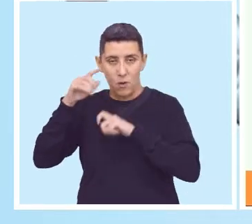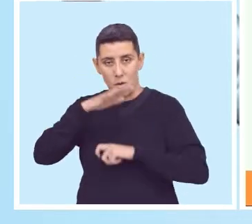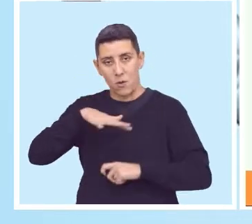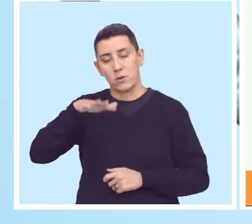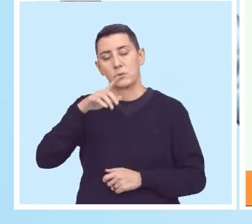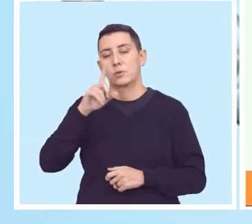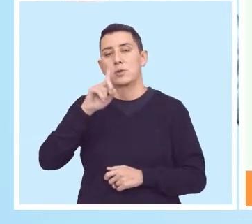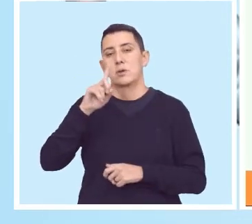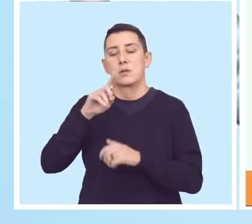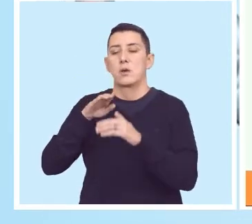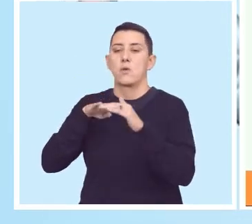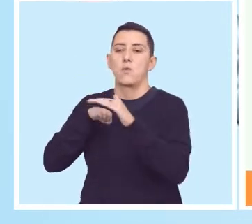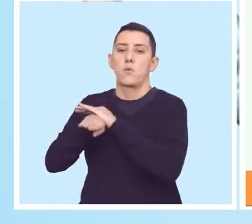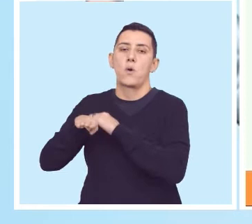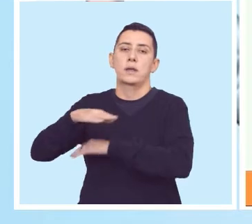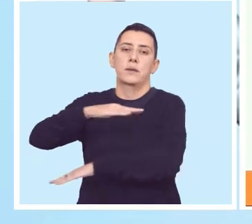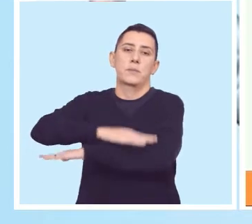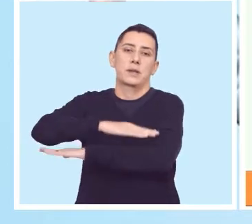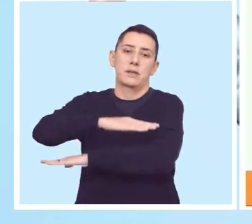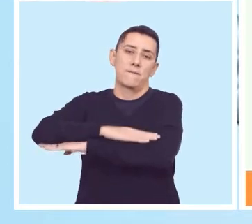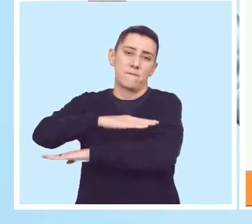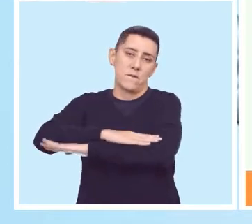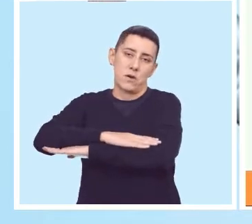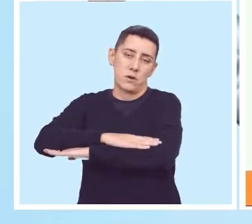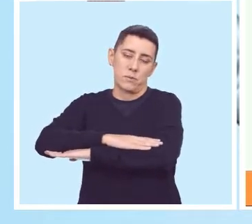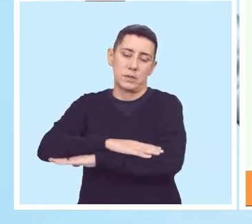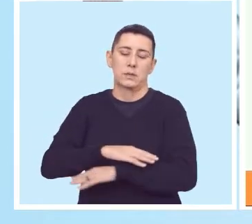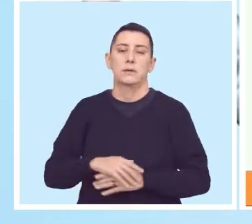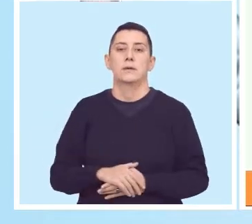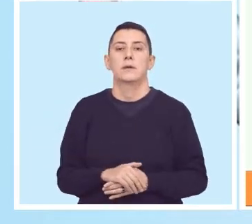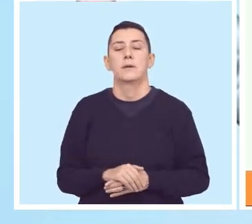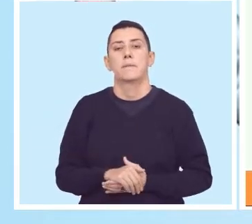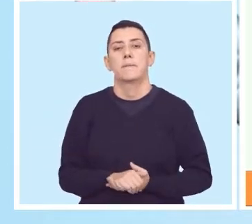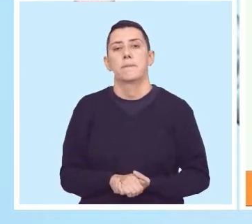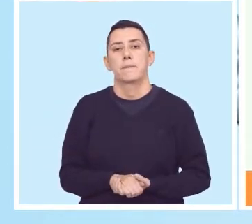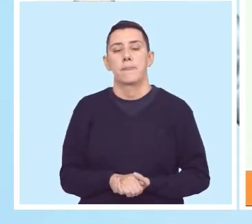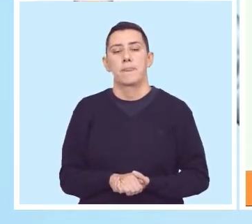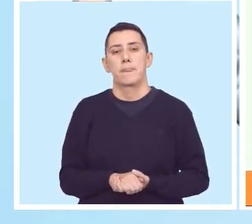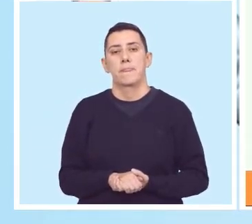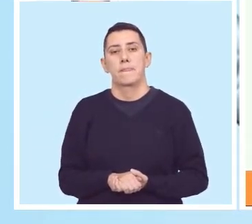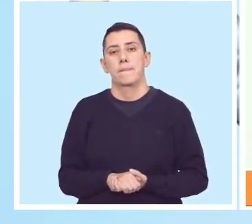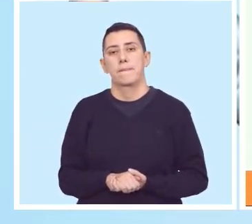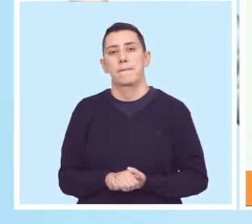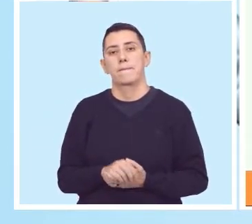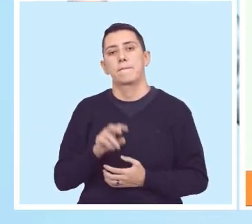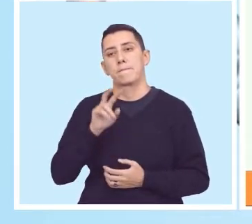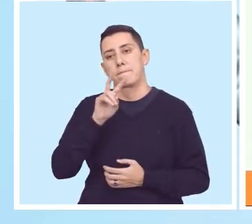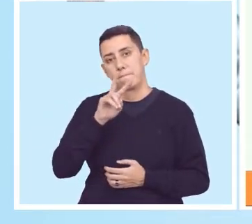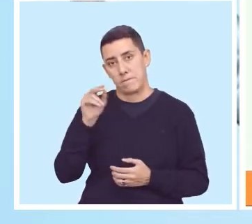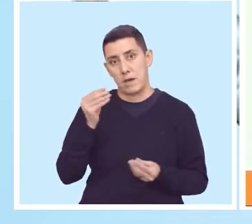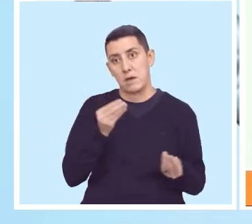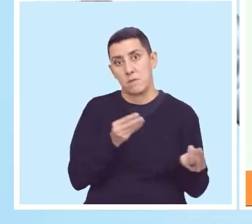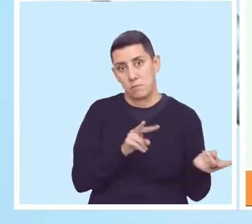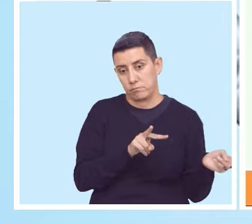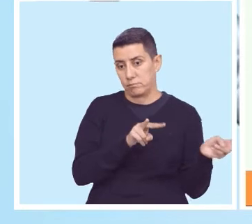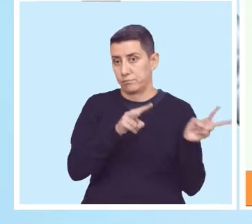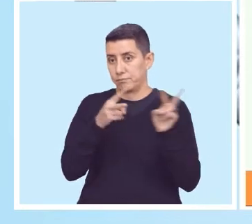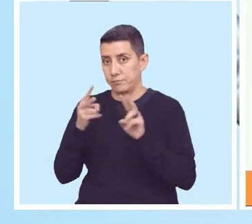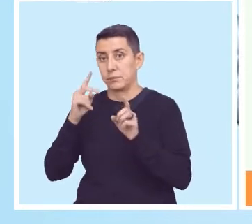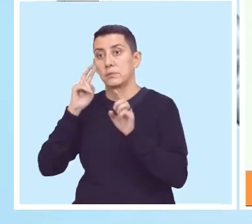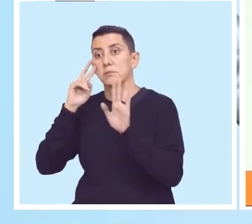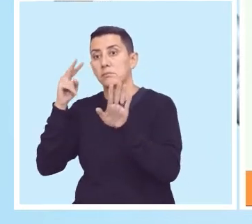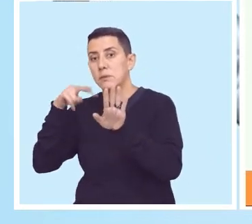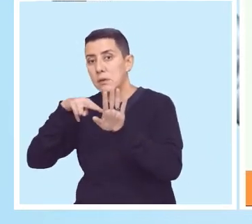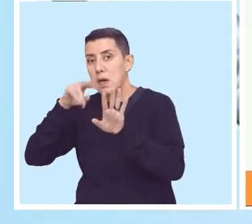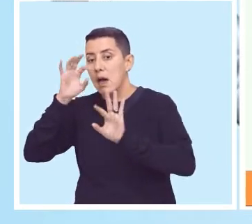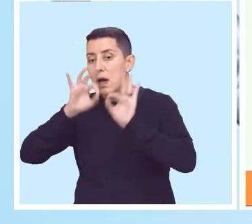da plataforma Curupira, para dentro do Huawei Cloud. Elas vão ser submetidas, porém o nosso algoritmo vai